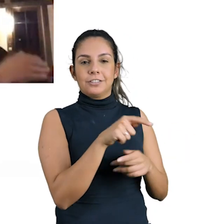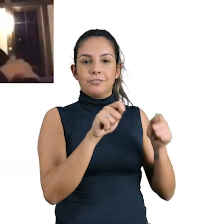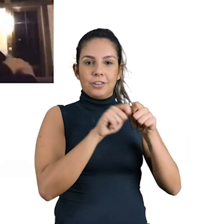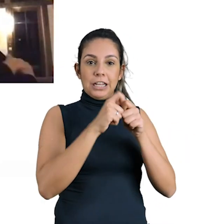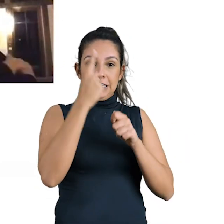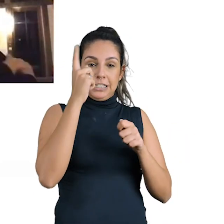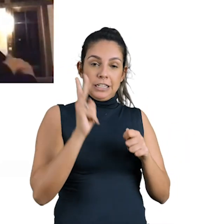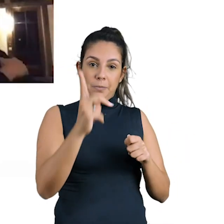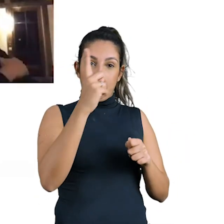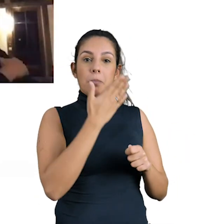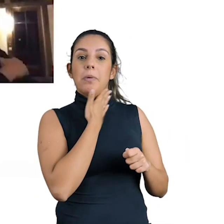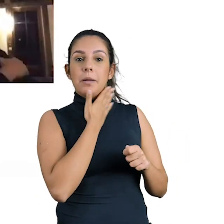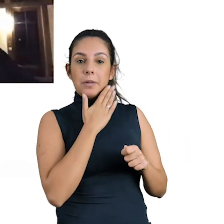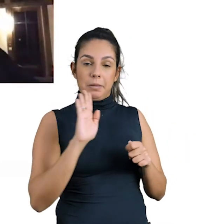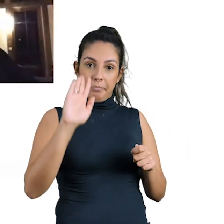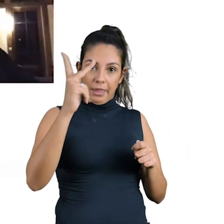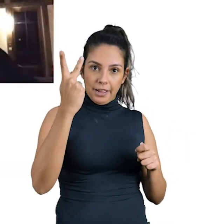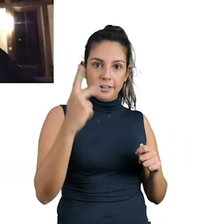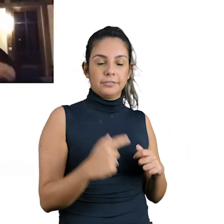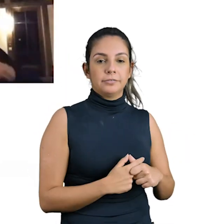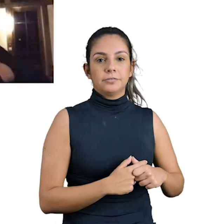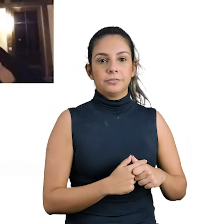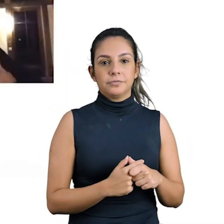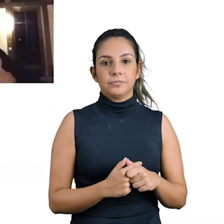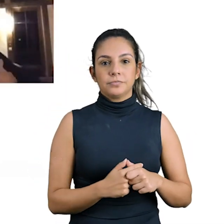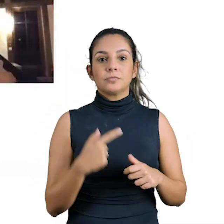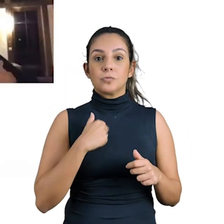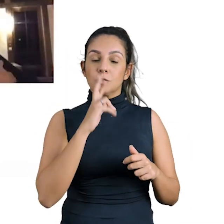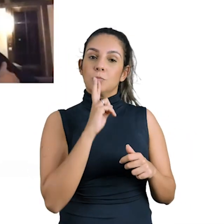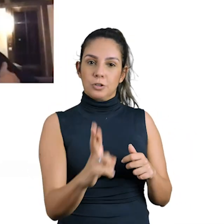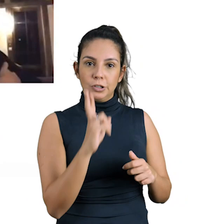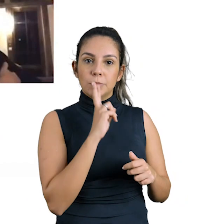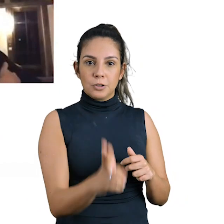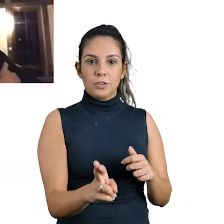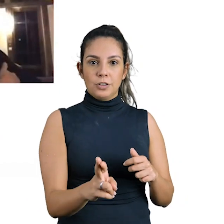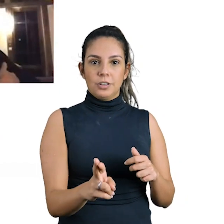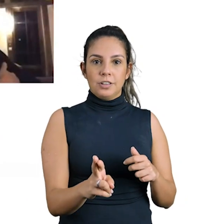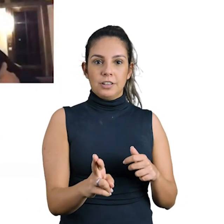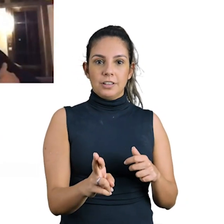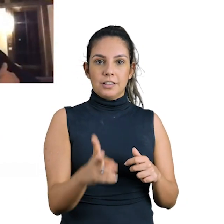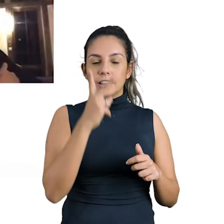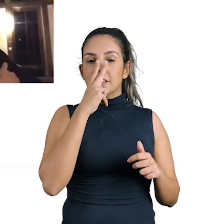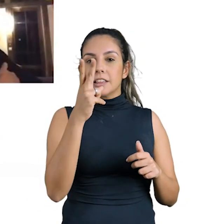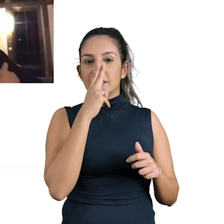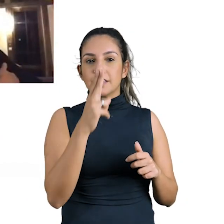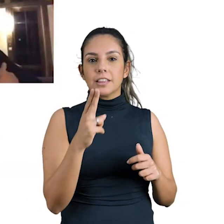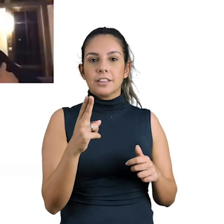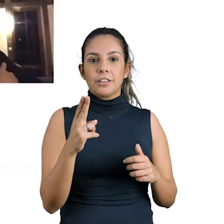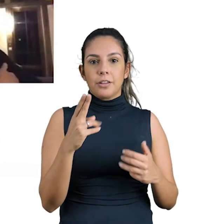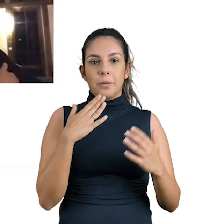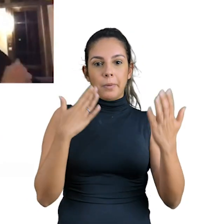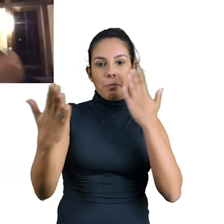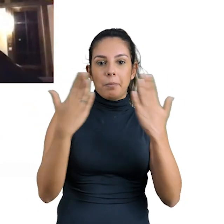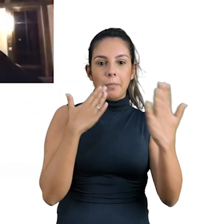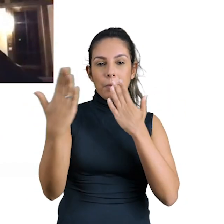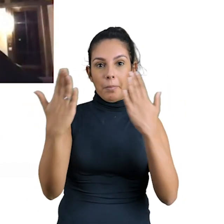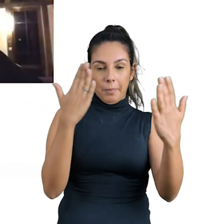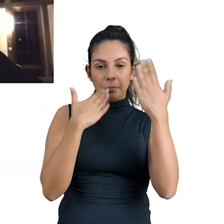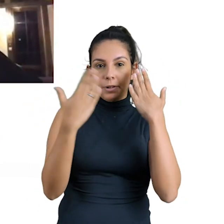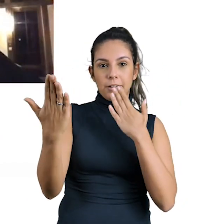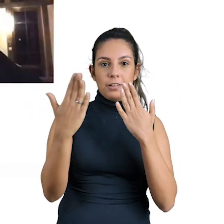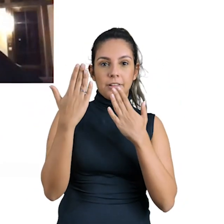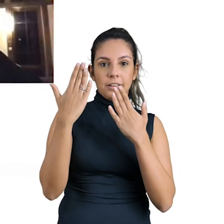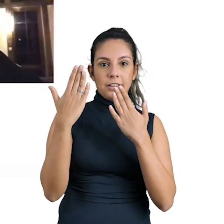com o Afonso, acho que foi quando eu fiz o Sempre o Papo aí em BH, que eu, no começo, eu respondia os comentários, mas achava que era aquele